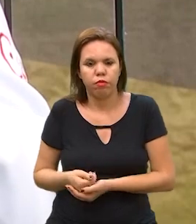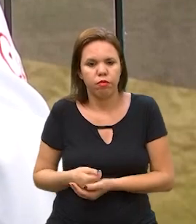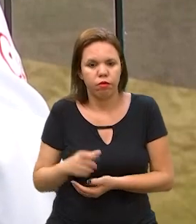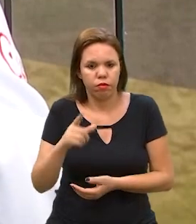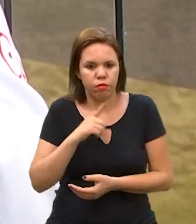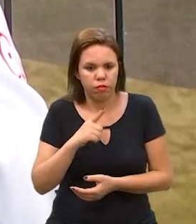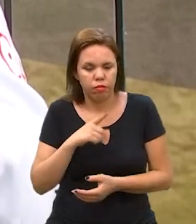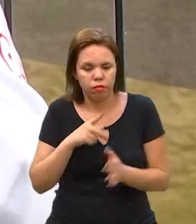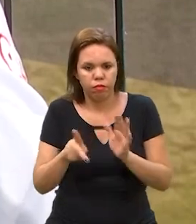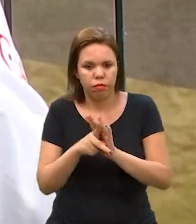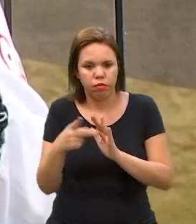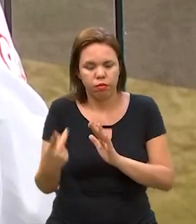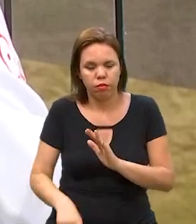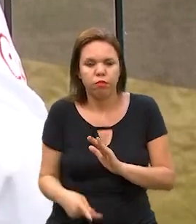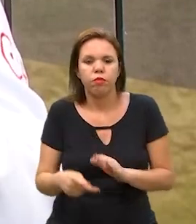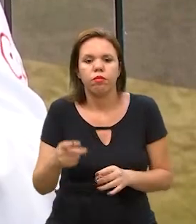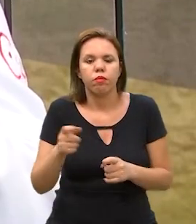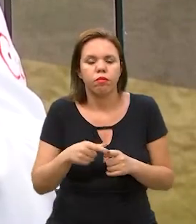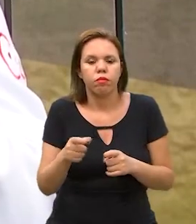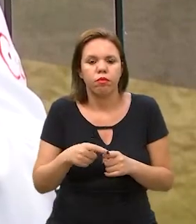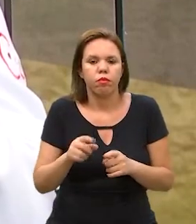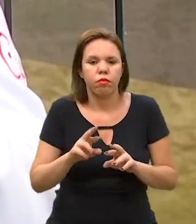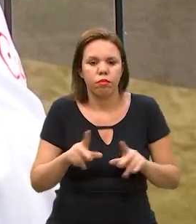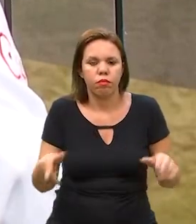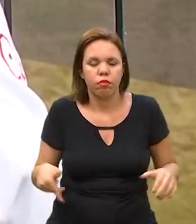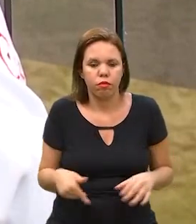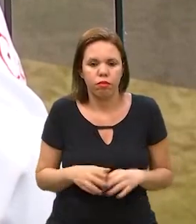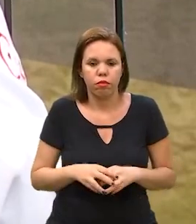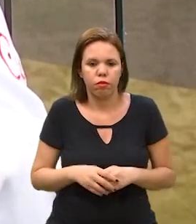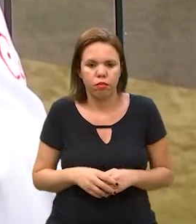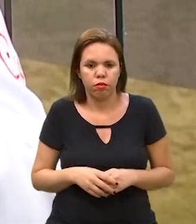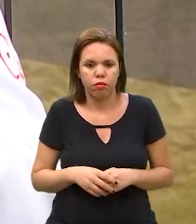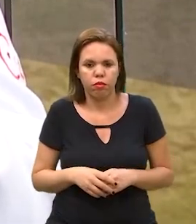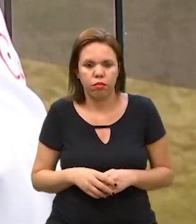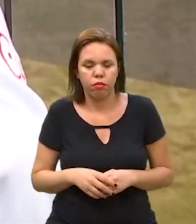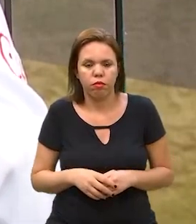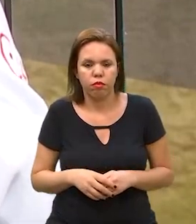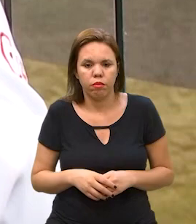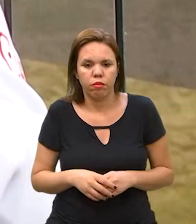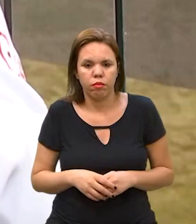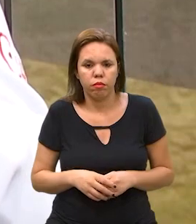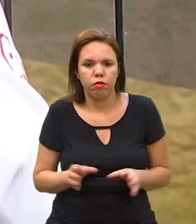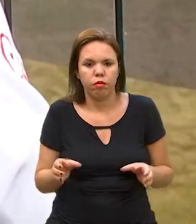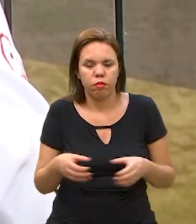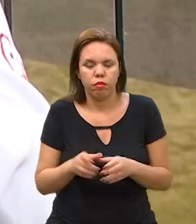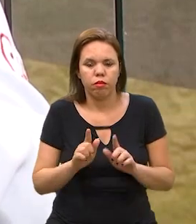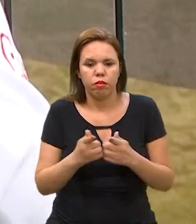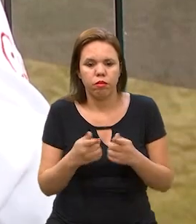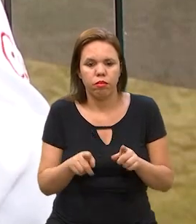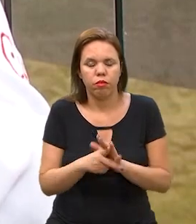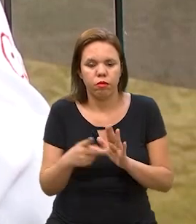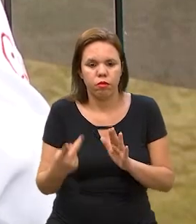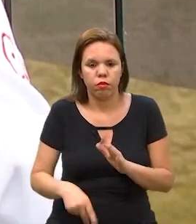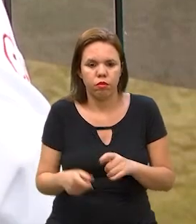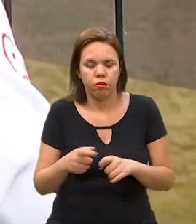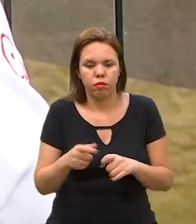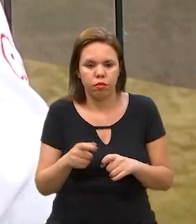existe um canal exclusivo para médicos, que se chama canal médico. Então, o médico também, quando ele